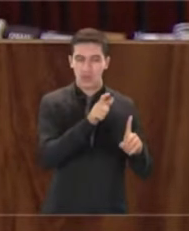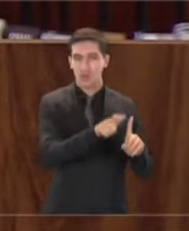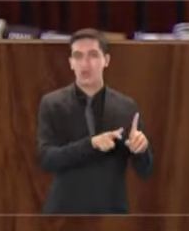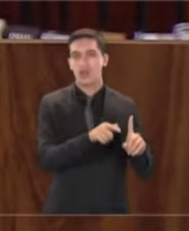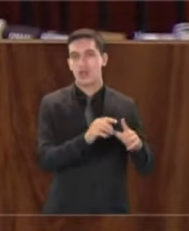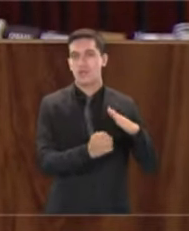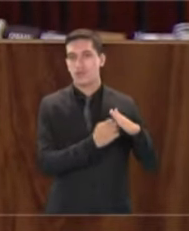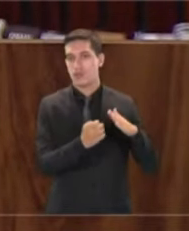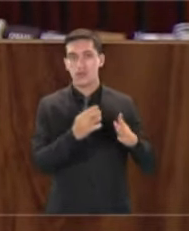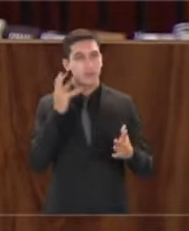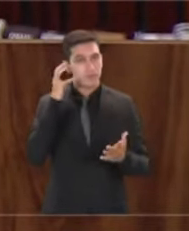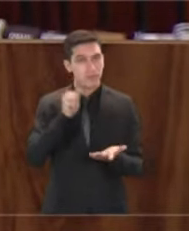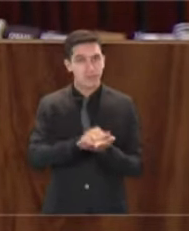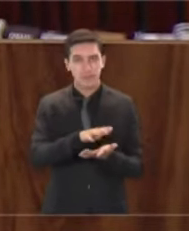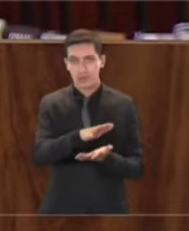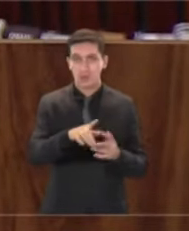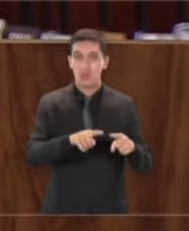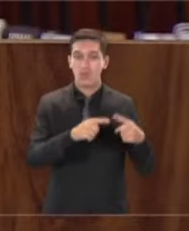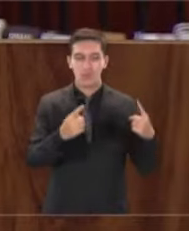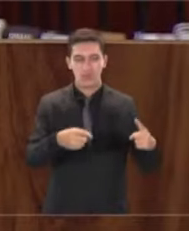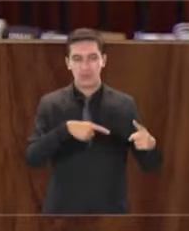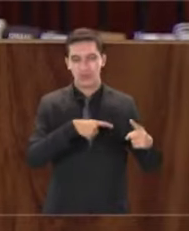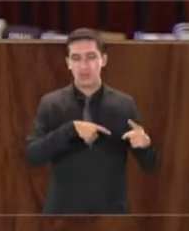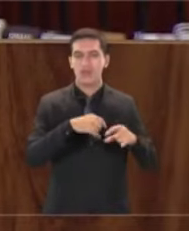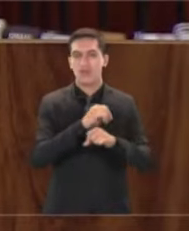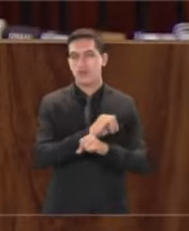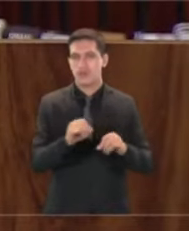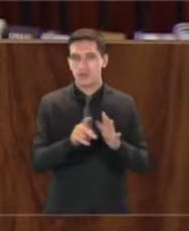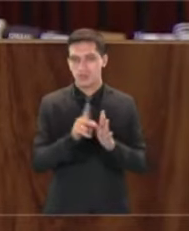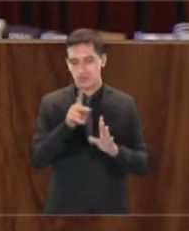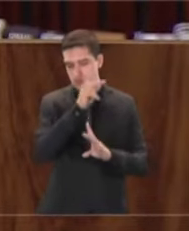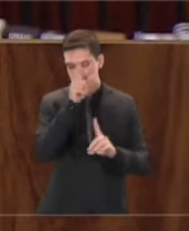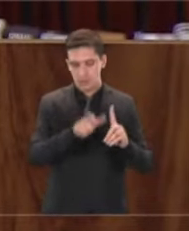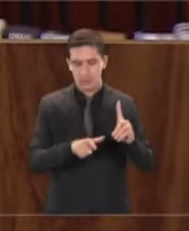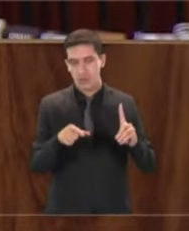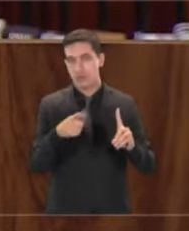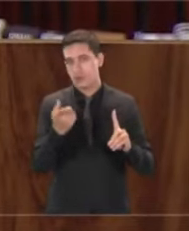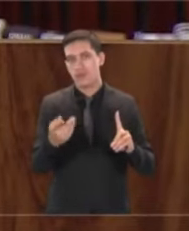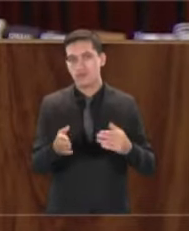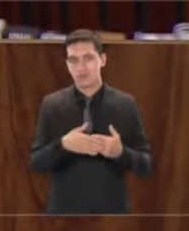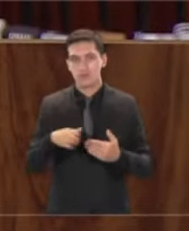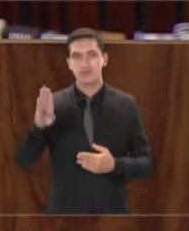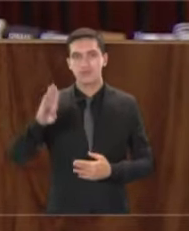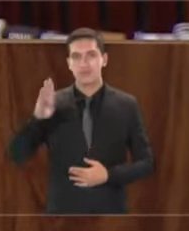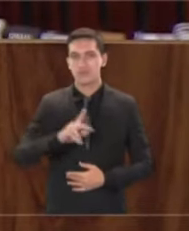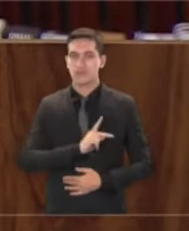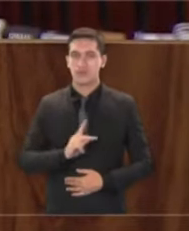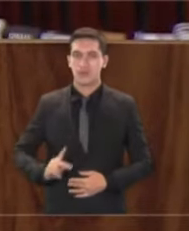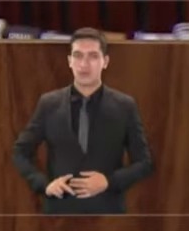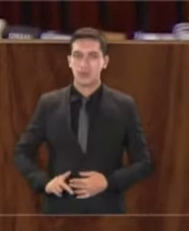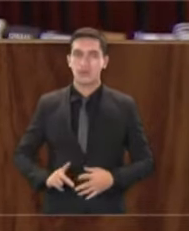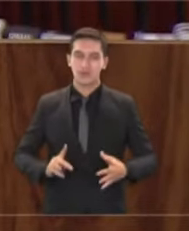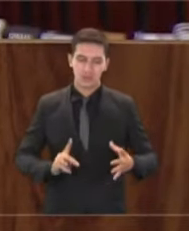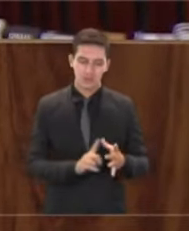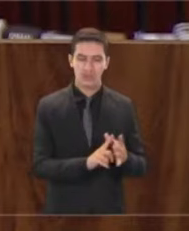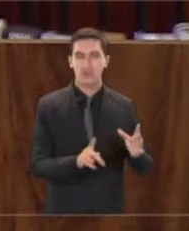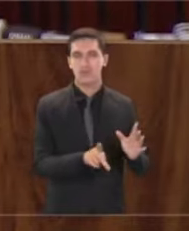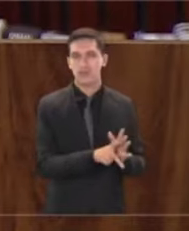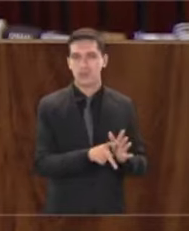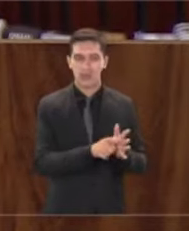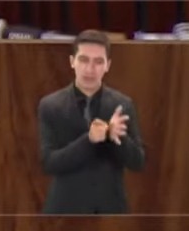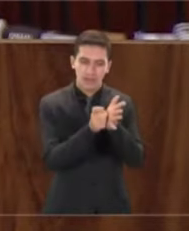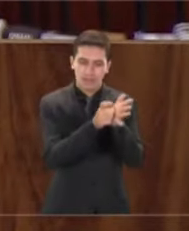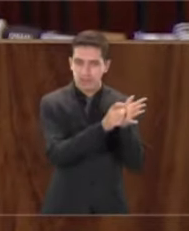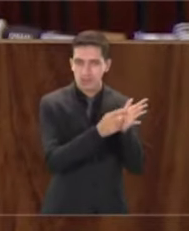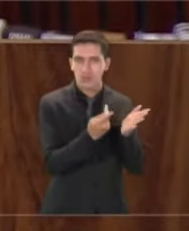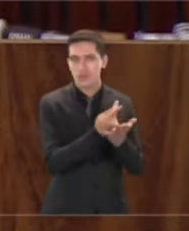ao tempo que atribuiu à pessoa do então candidato à presidência da República vínculo associativo com facção criminosa. Não me parece que